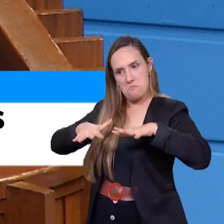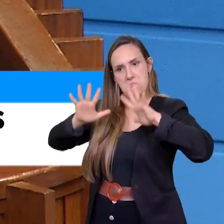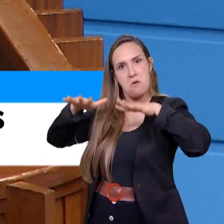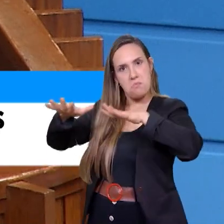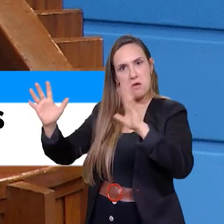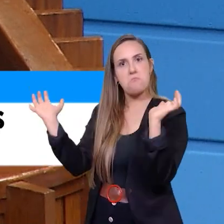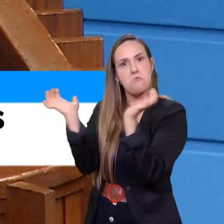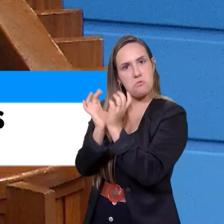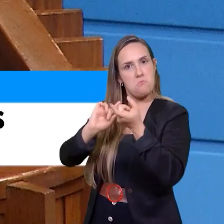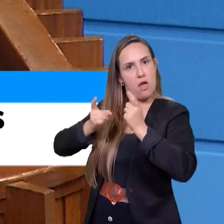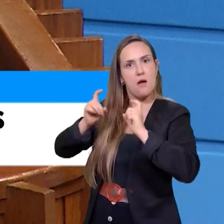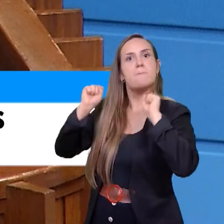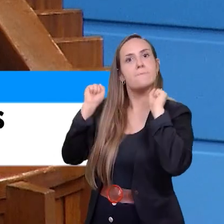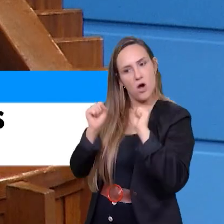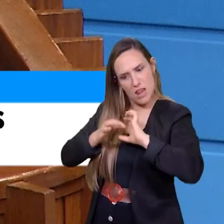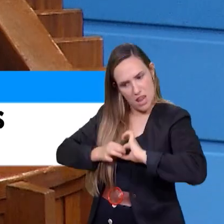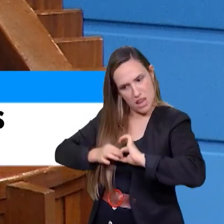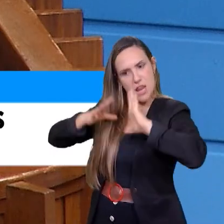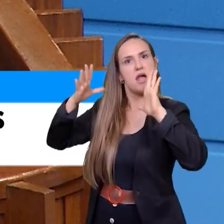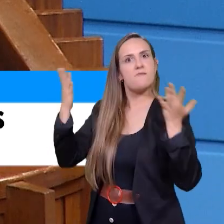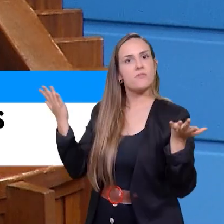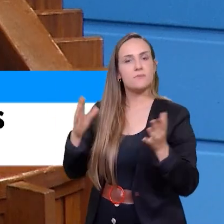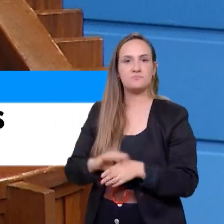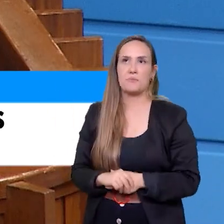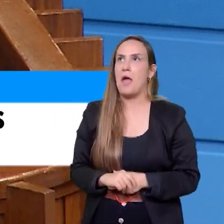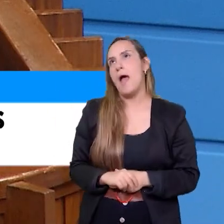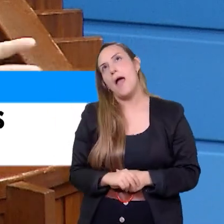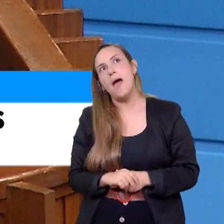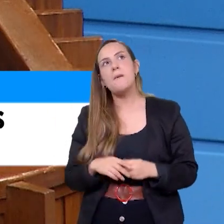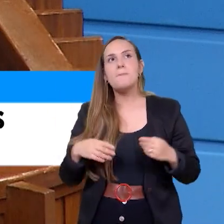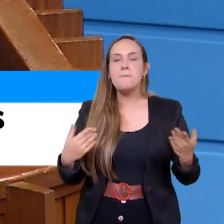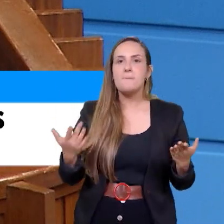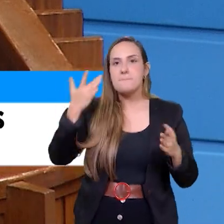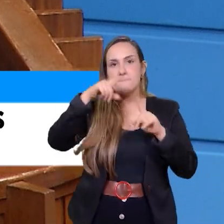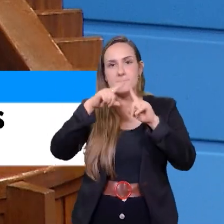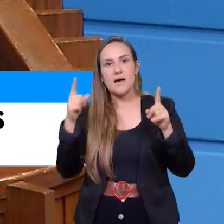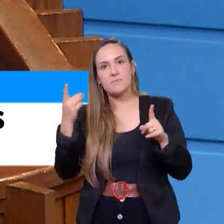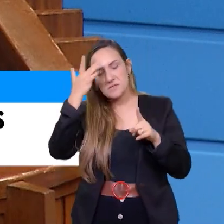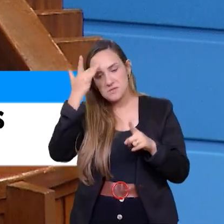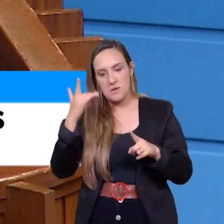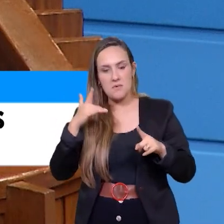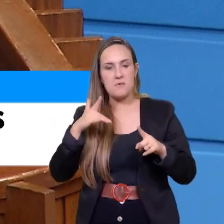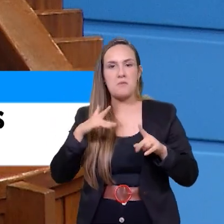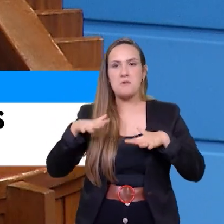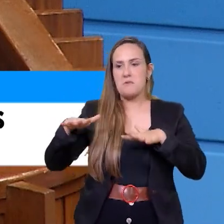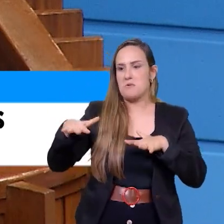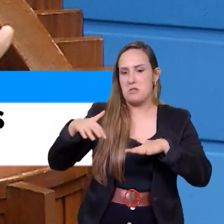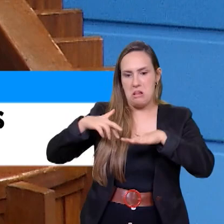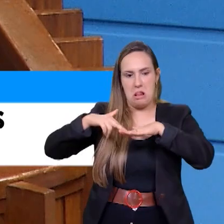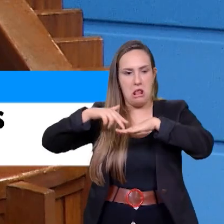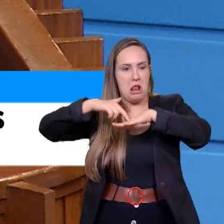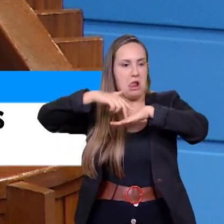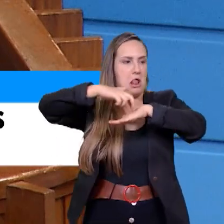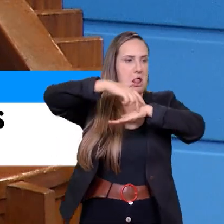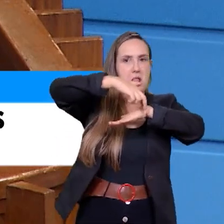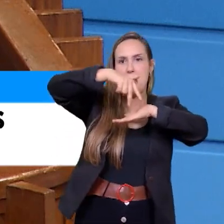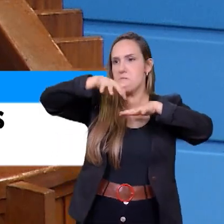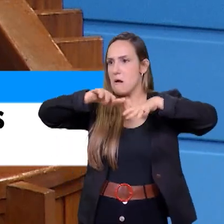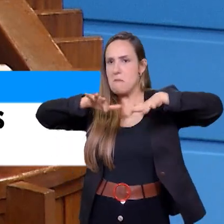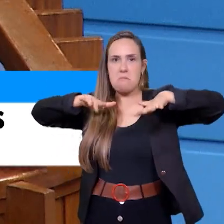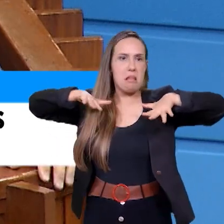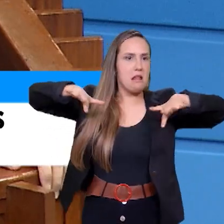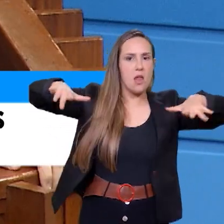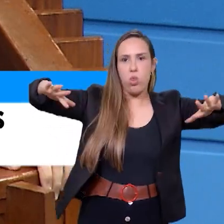direito de aglomeração, de reunião, de manifestação. Ah, mas os manifestantes estão subindo pelas paredes, estão subindo